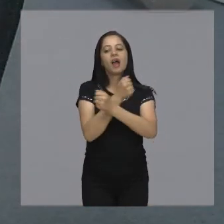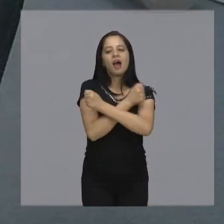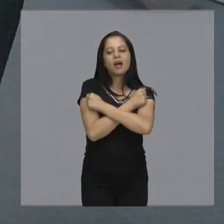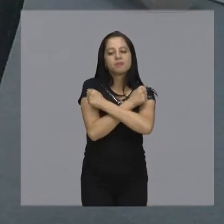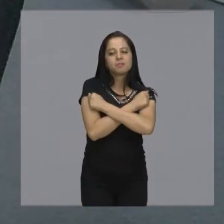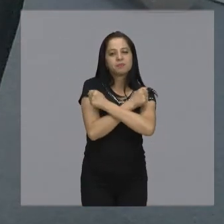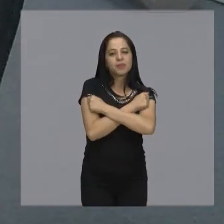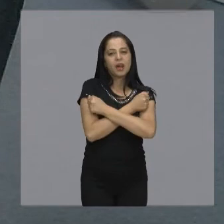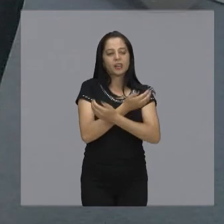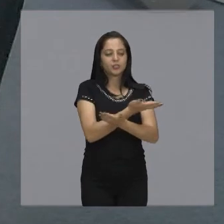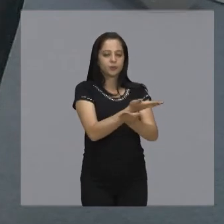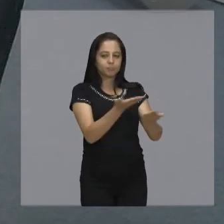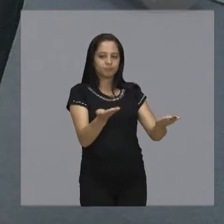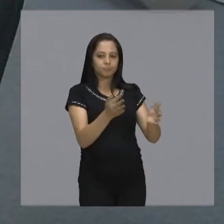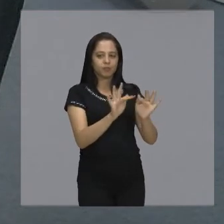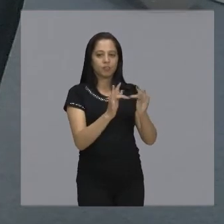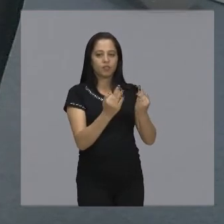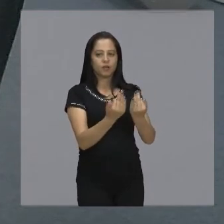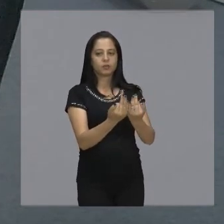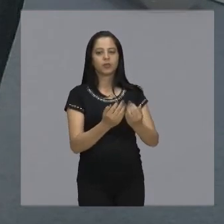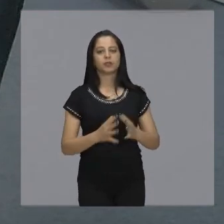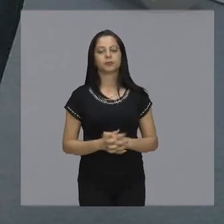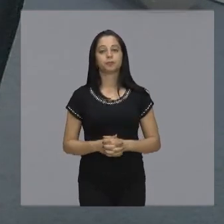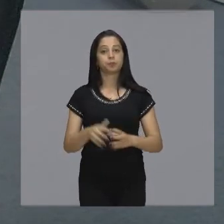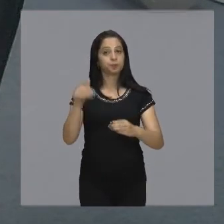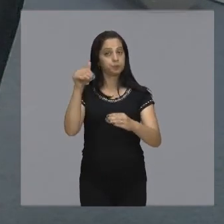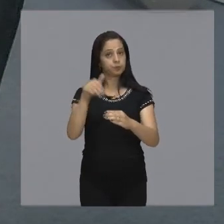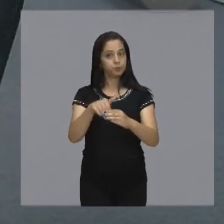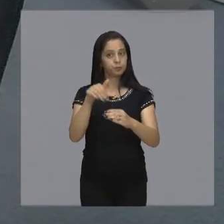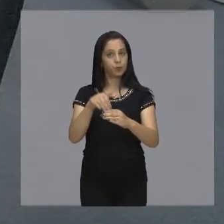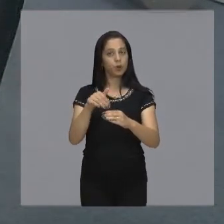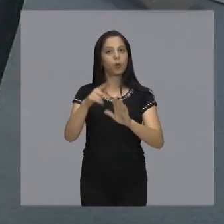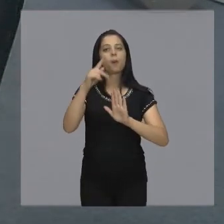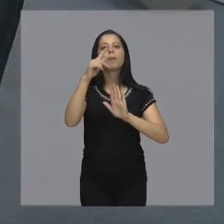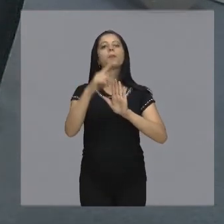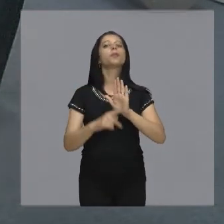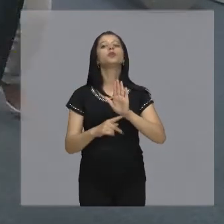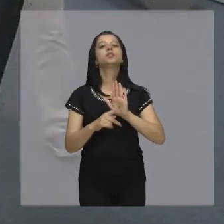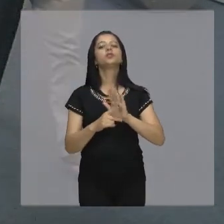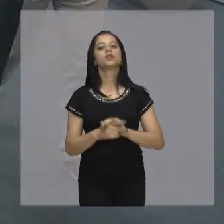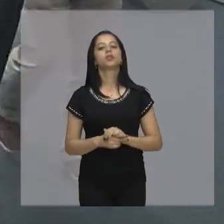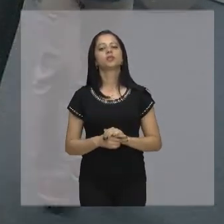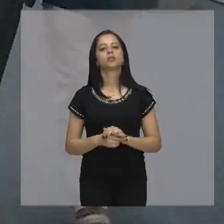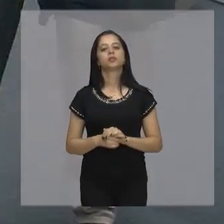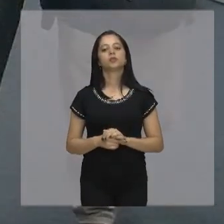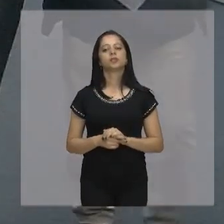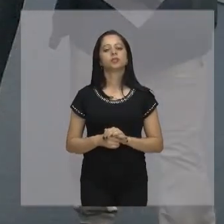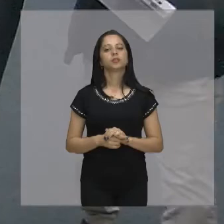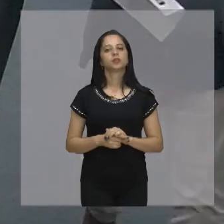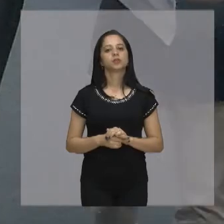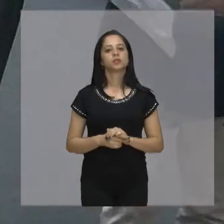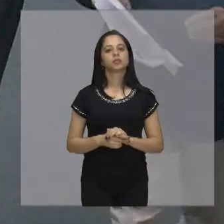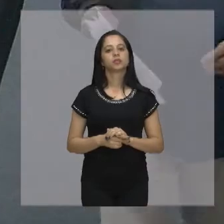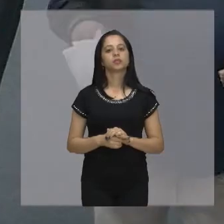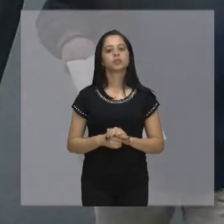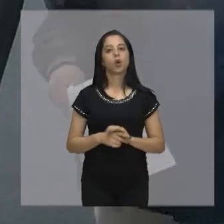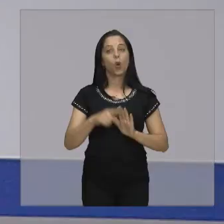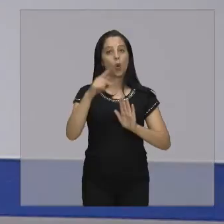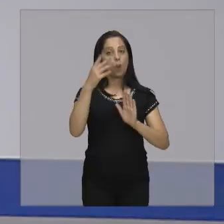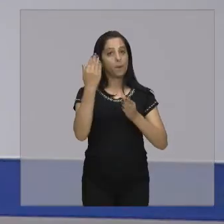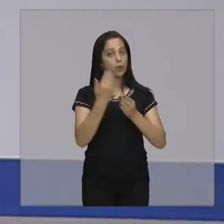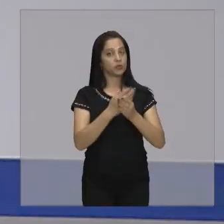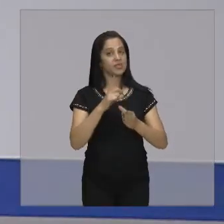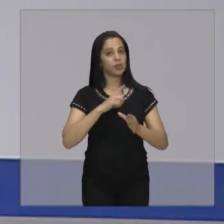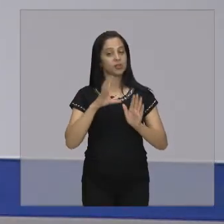todos familiares. Em votação, o processo. Informo aos senhores vereadores que o processo possui